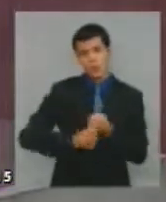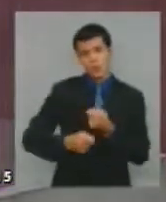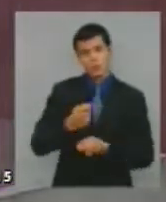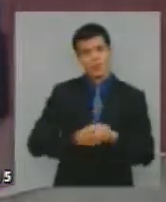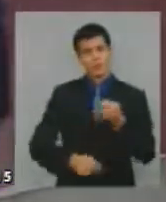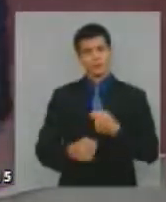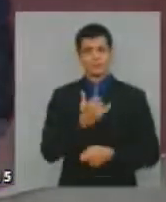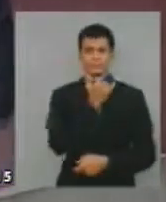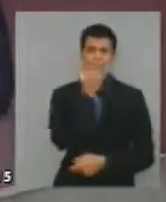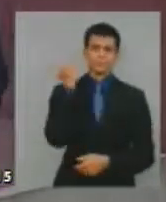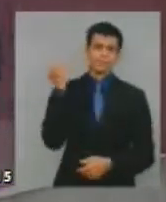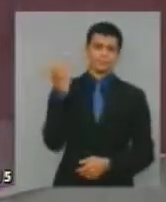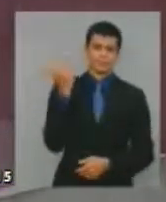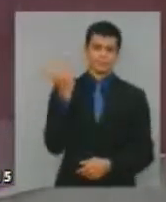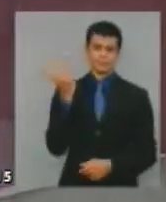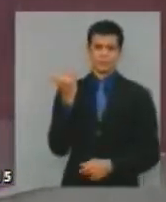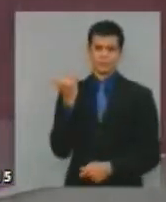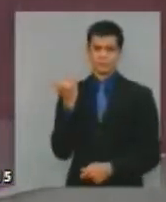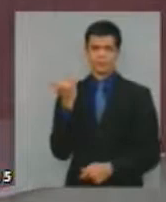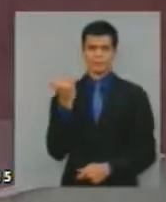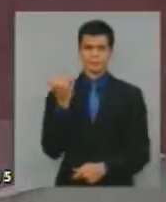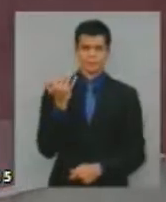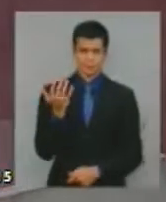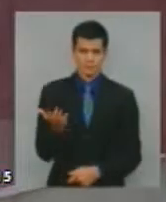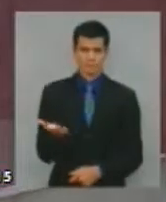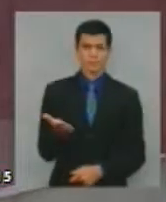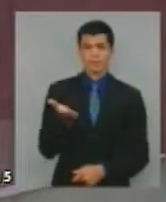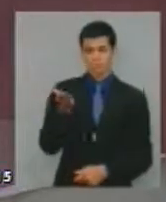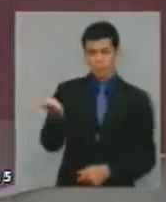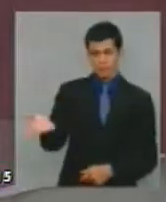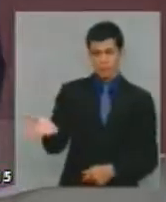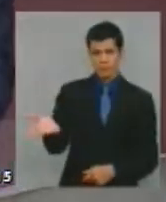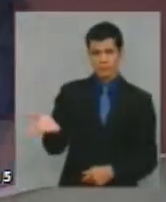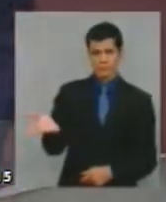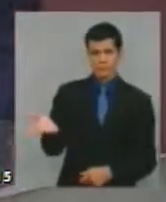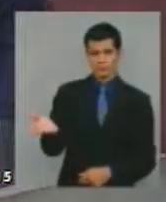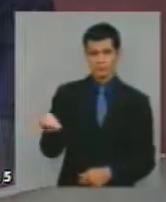deter aqui no tempinho que me resta, mas antes ouvir o deputado Carlos Felipe.